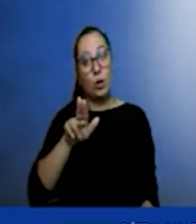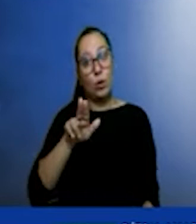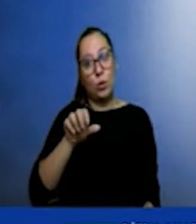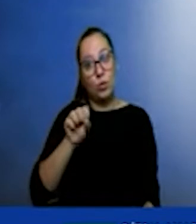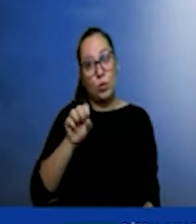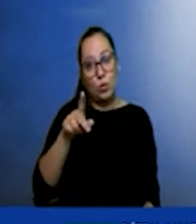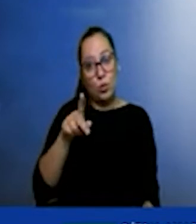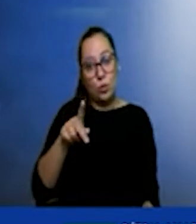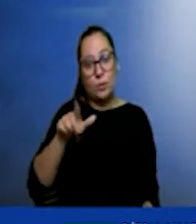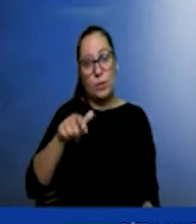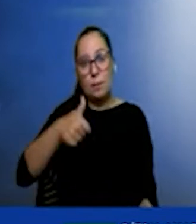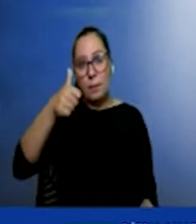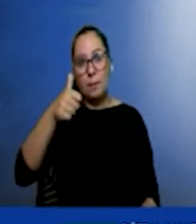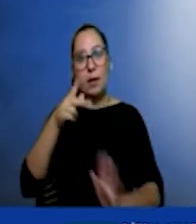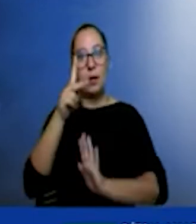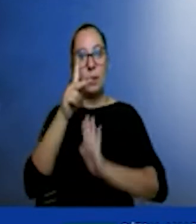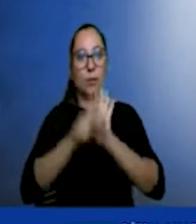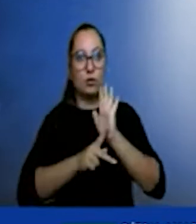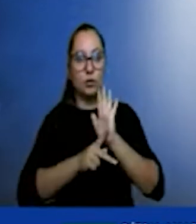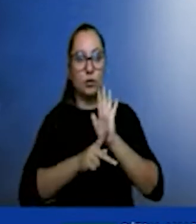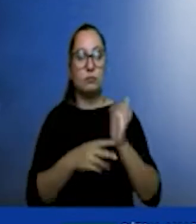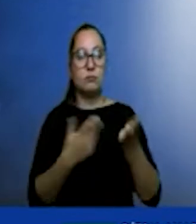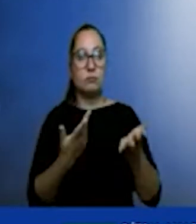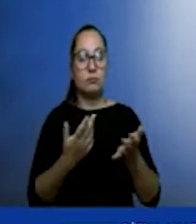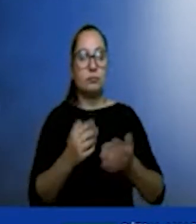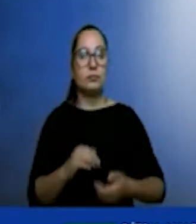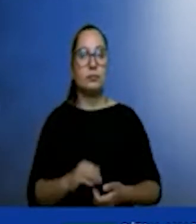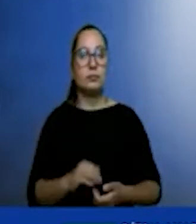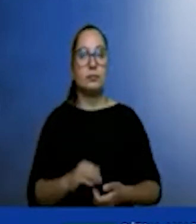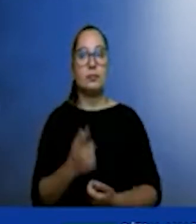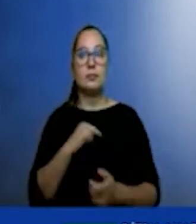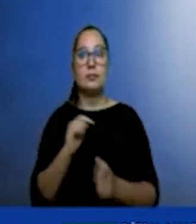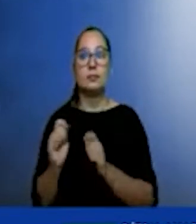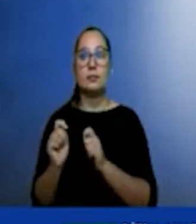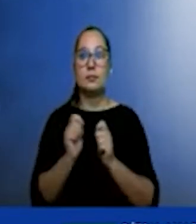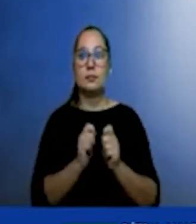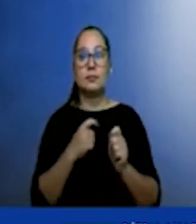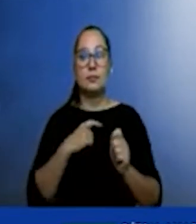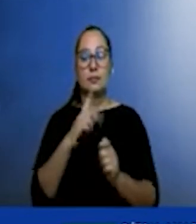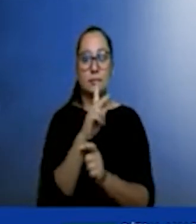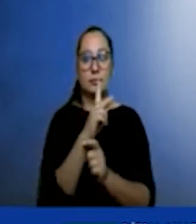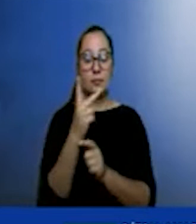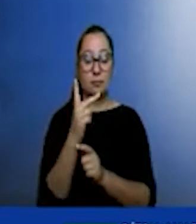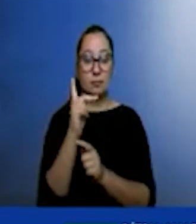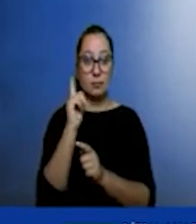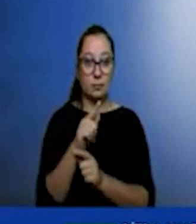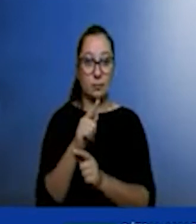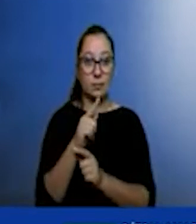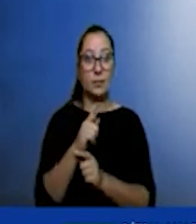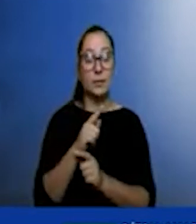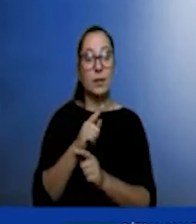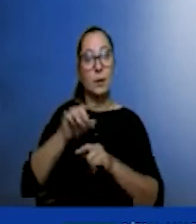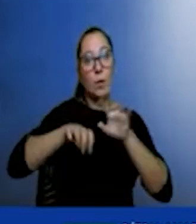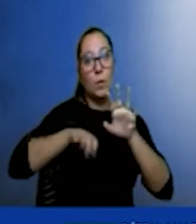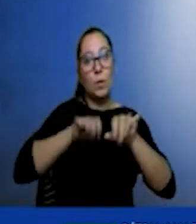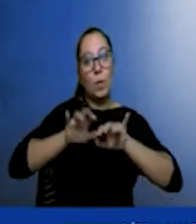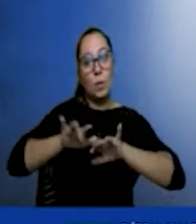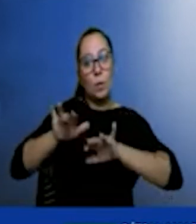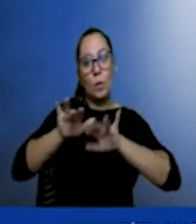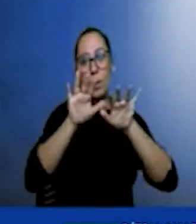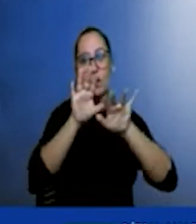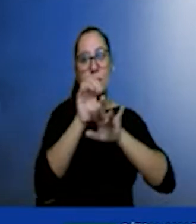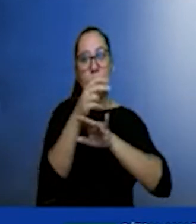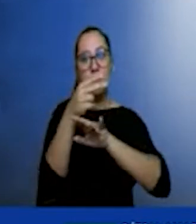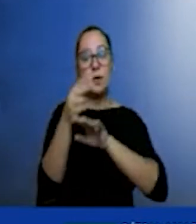com essa planta nós vamos poder ter um hidrogênio que vai ter uma pegada de emissões de CO2